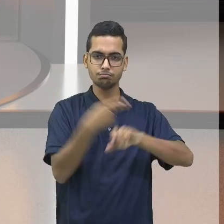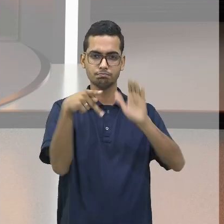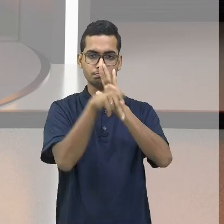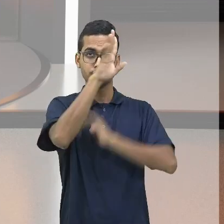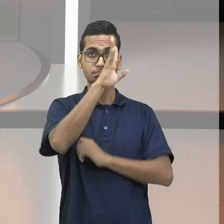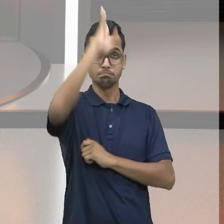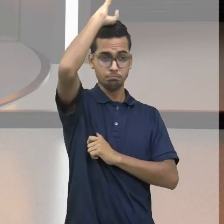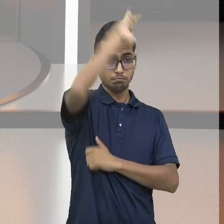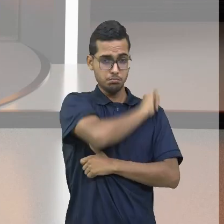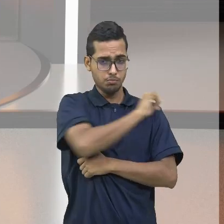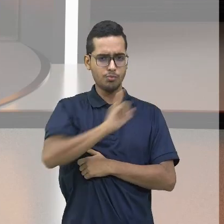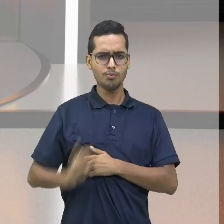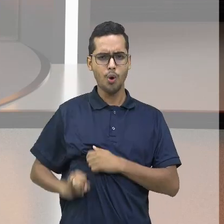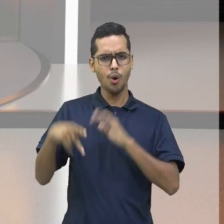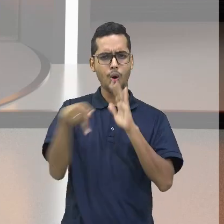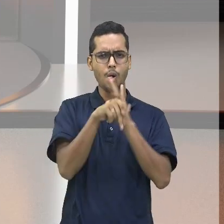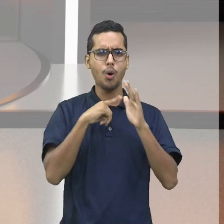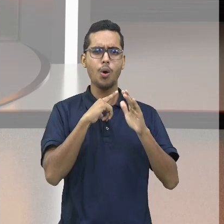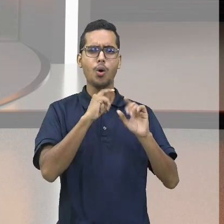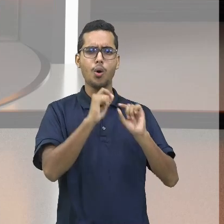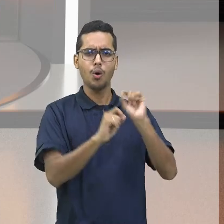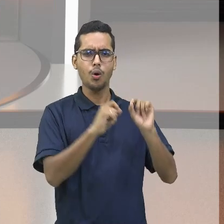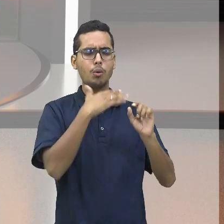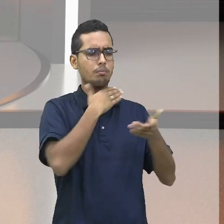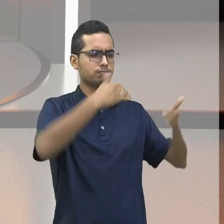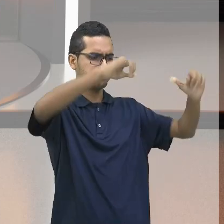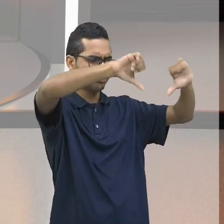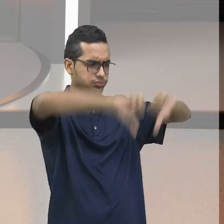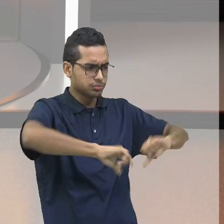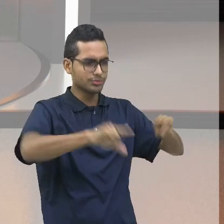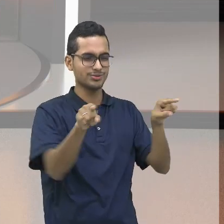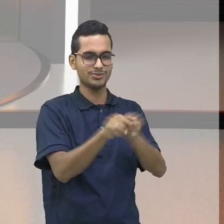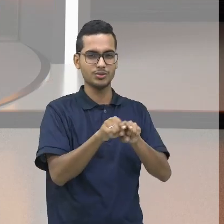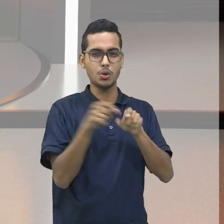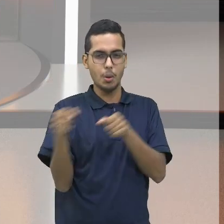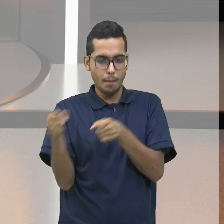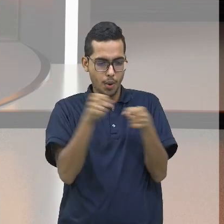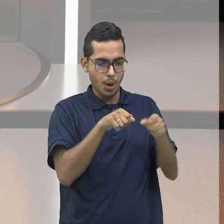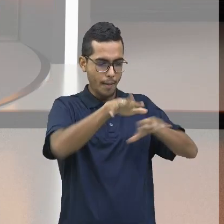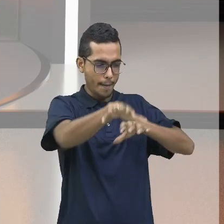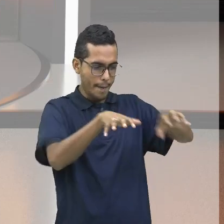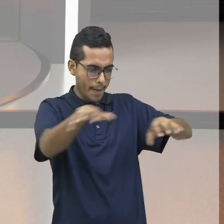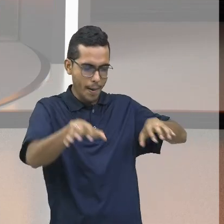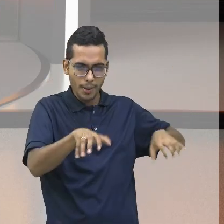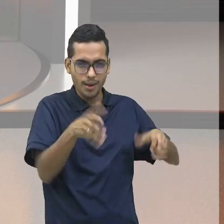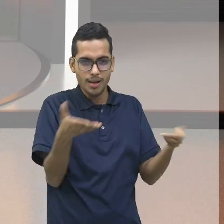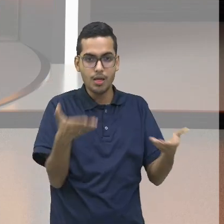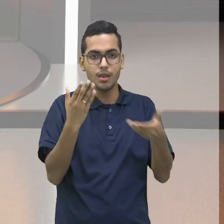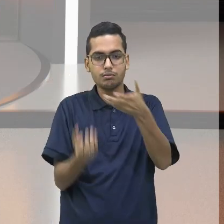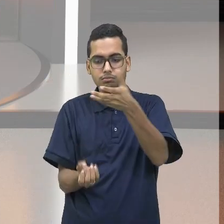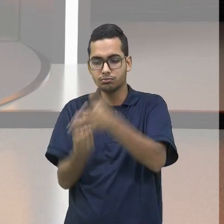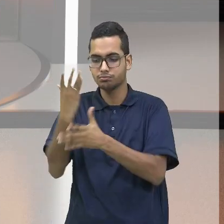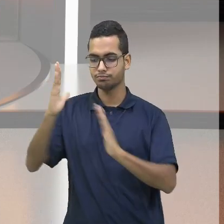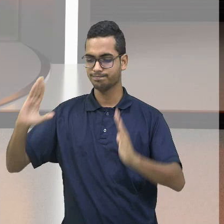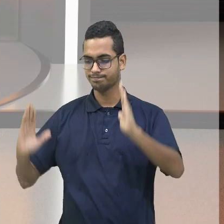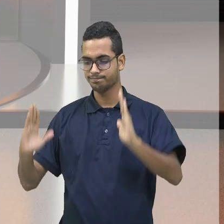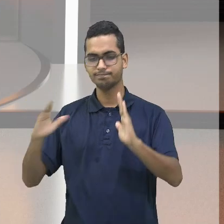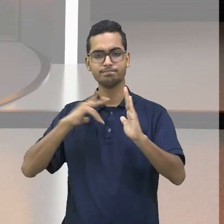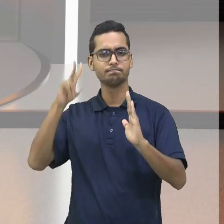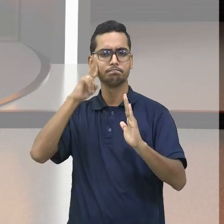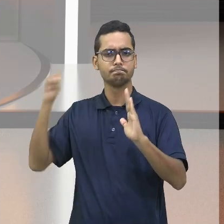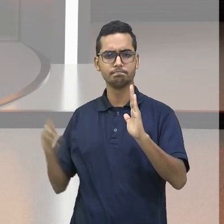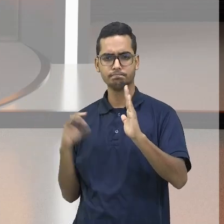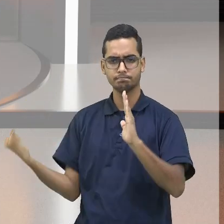essa descentralização, inaugurando um período muito importante na história